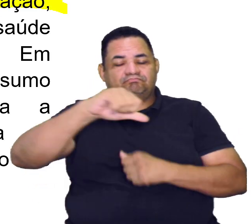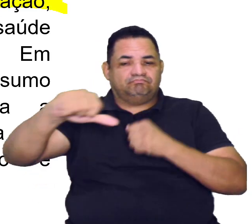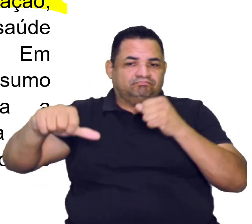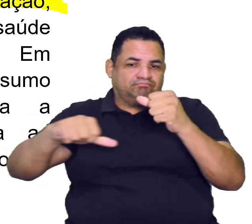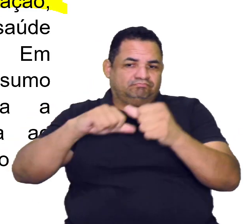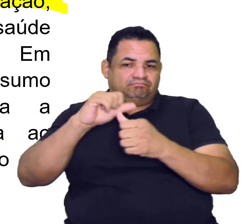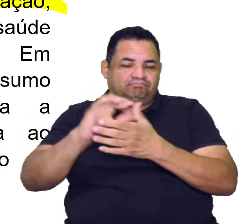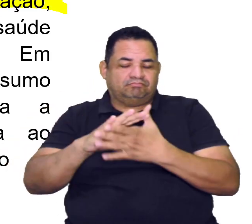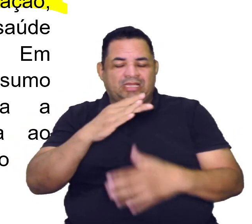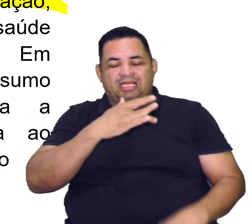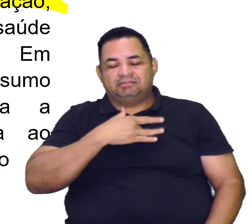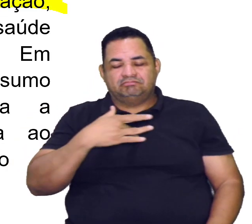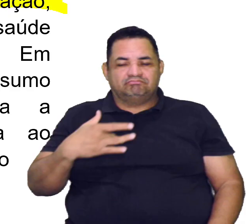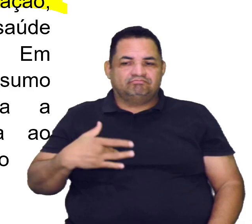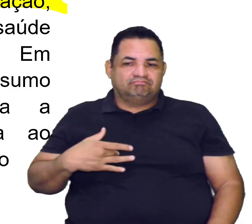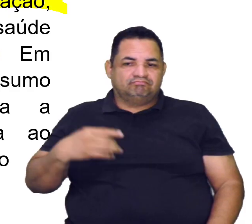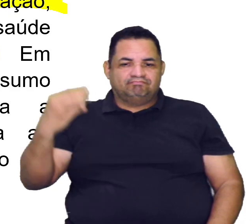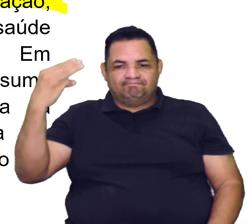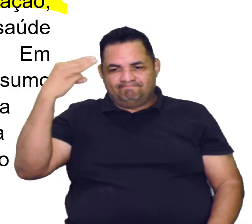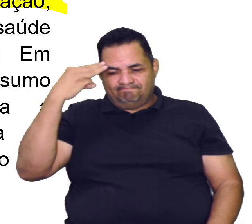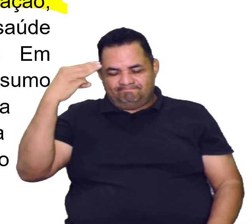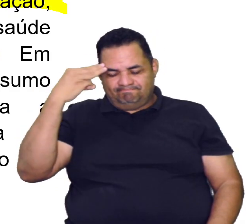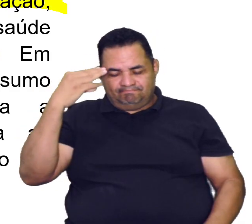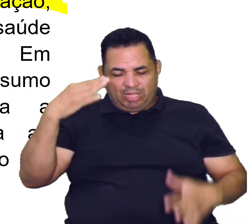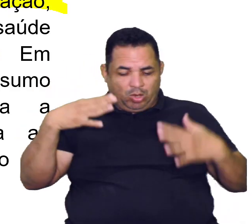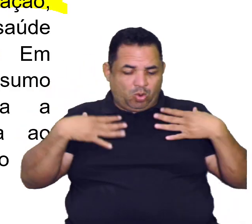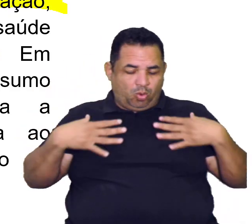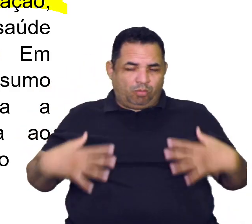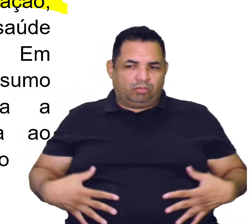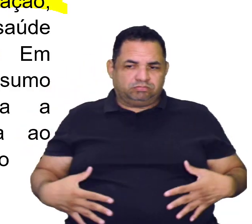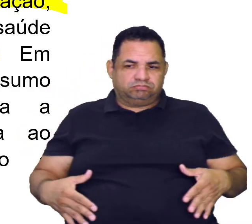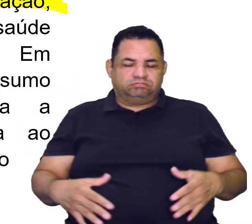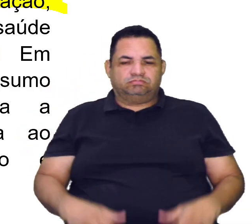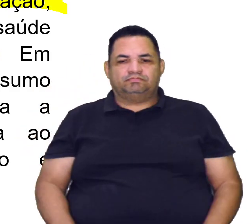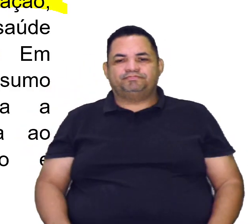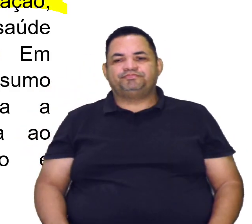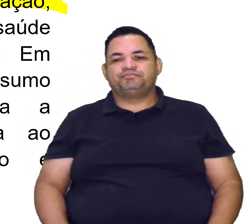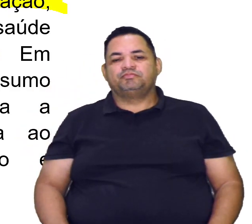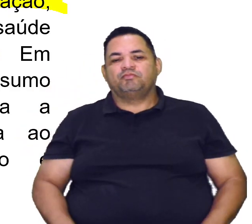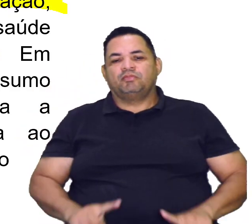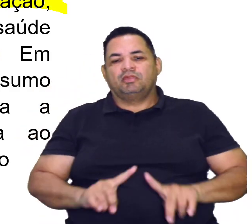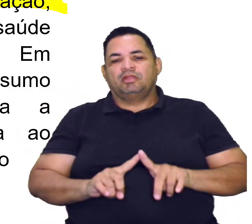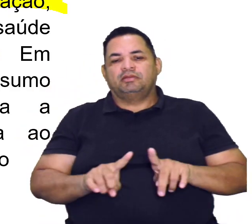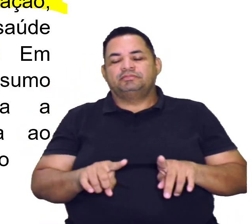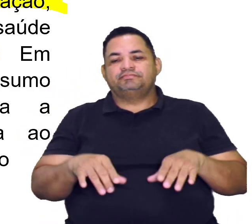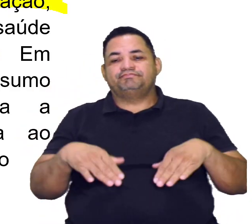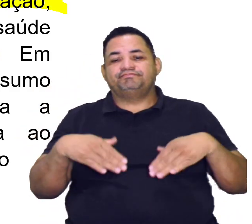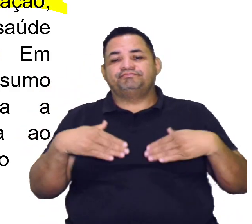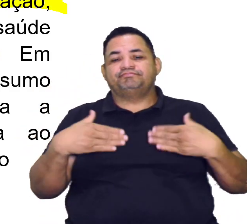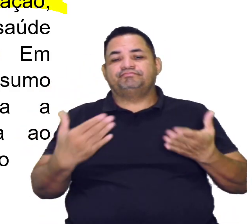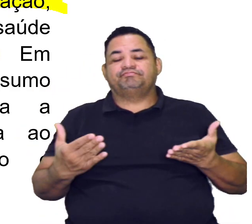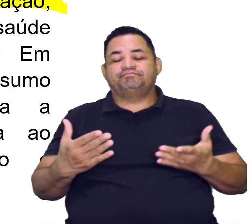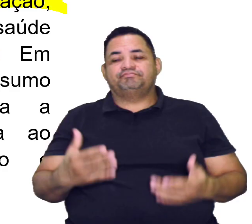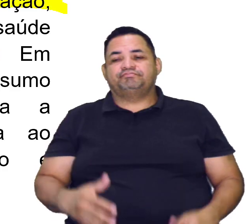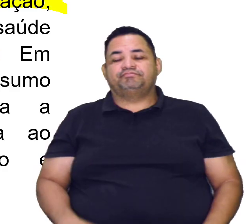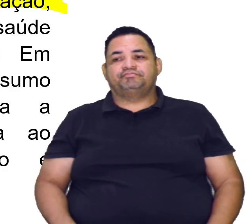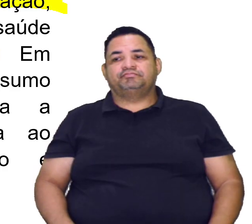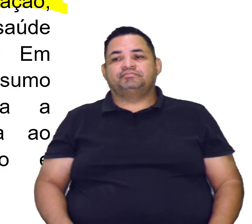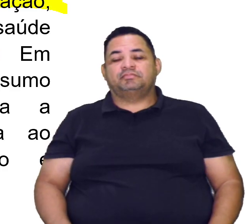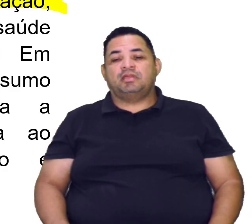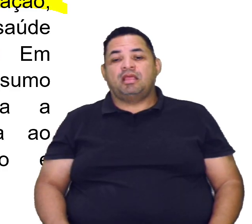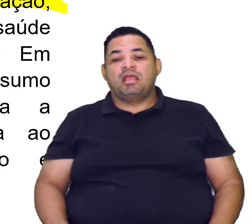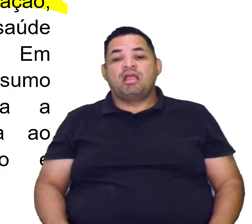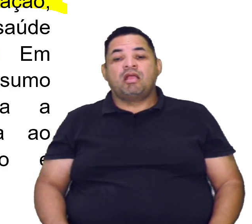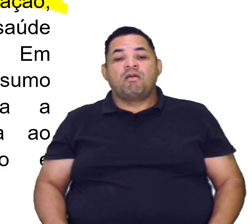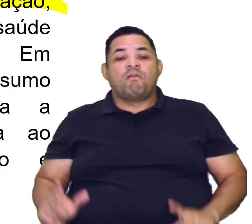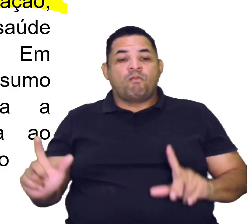alterar aí a tua saúde mental e a tua saúde física. Porém, quando eu tenho, e aí eu